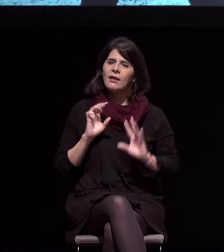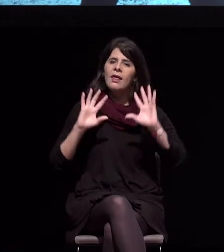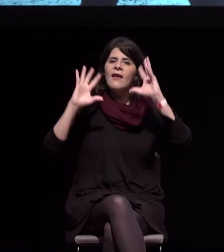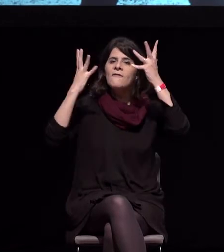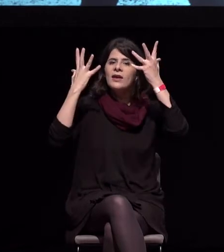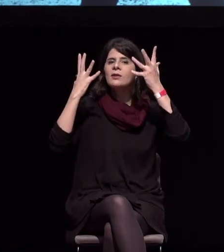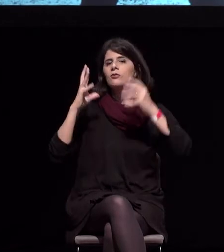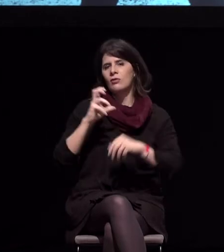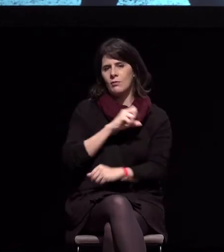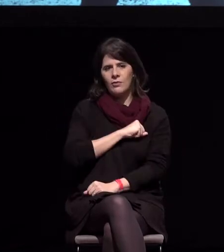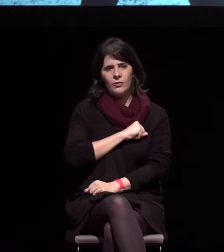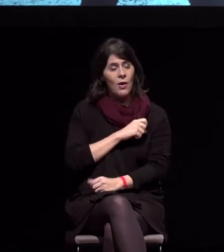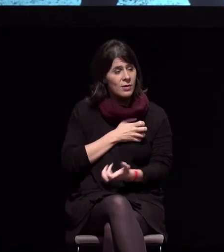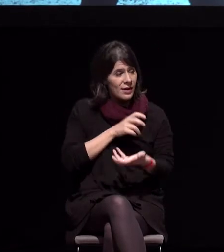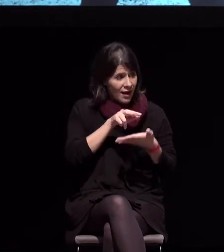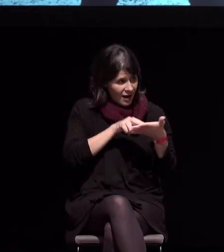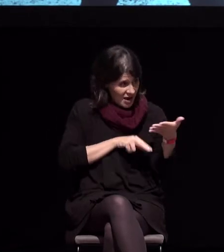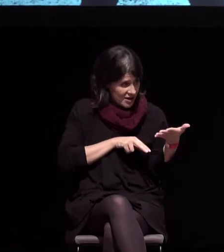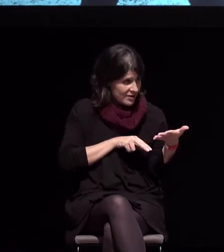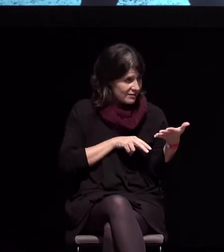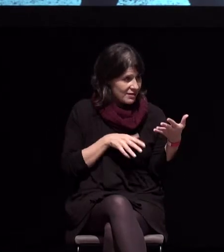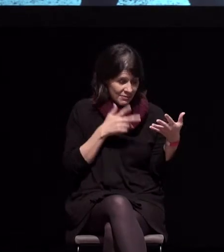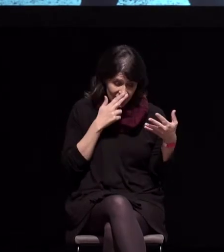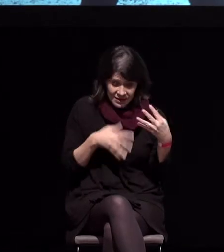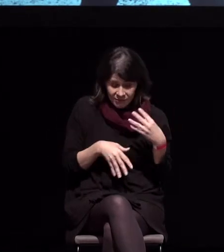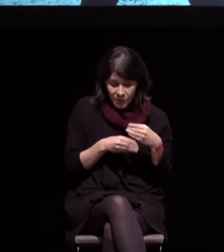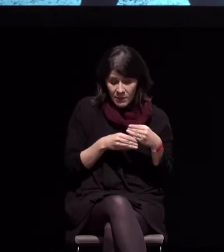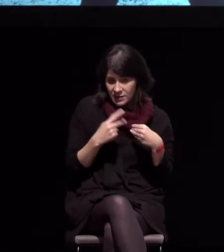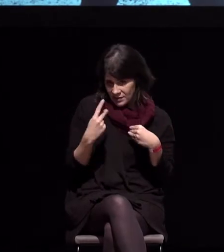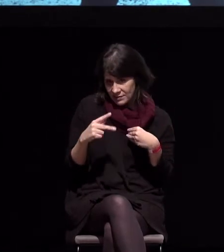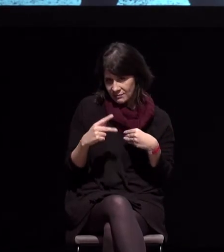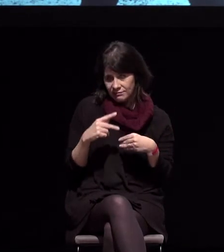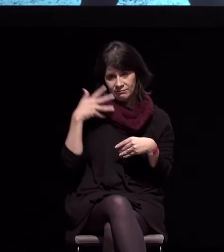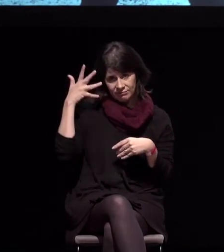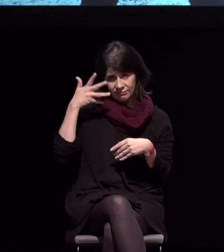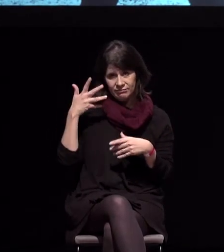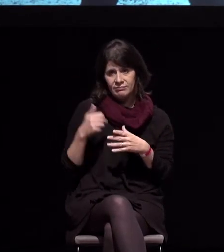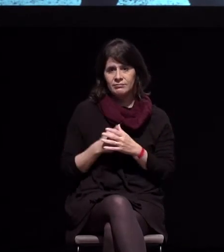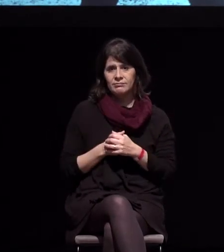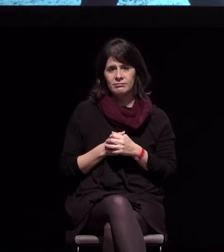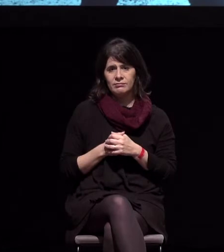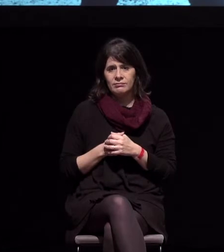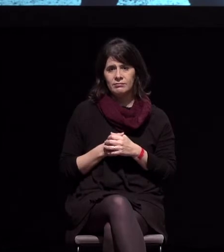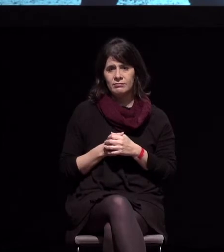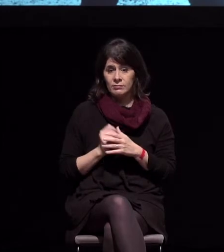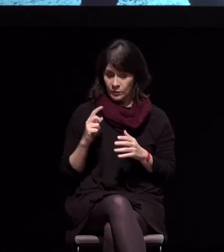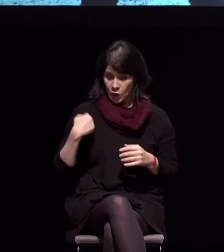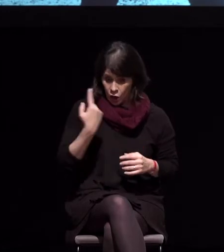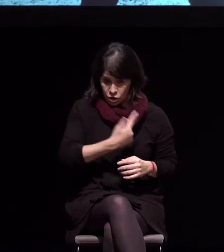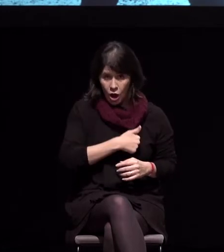acho que faz todo sentido e complementa muito a tua fala. Que é quando nós, mulheres negras, experimentamos a